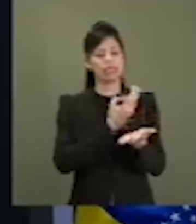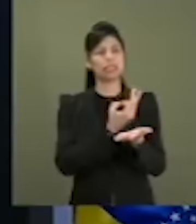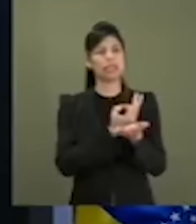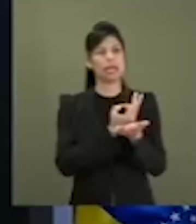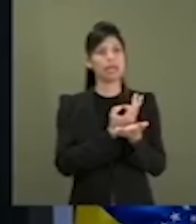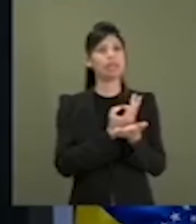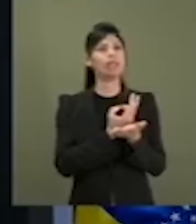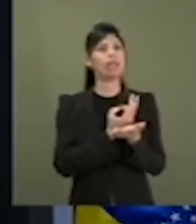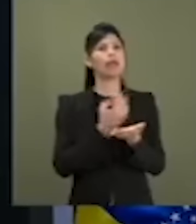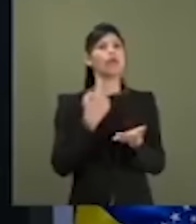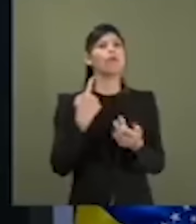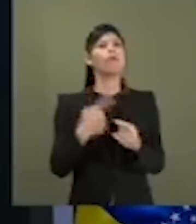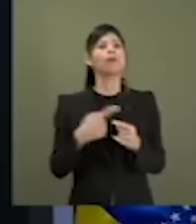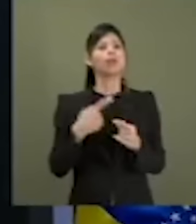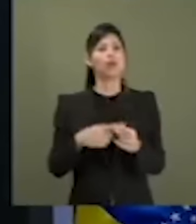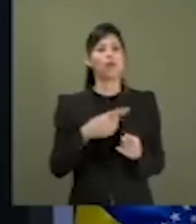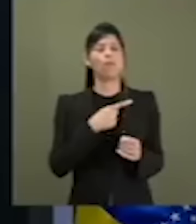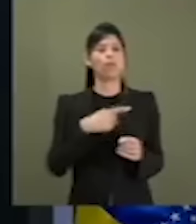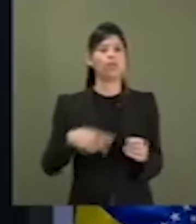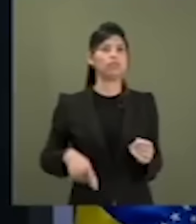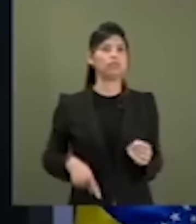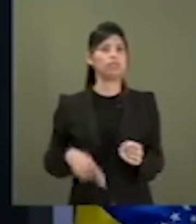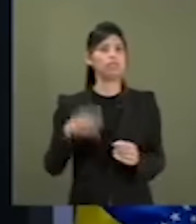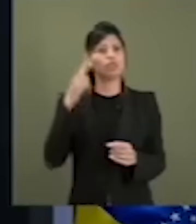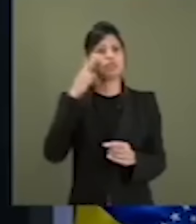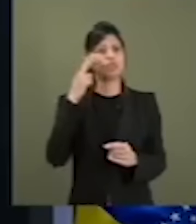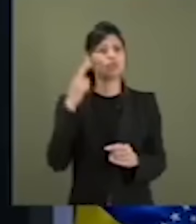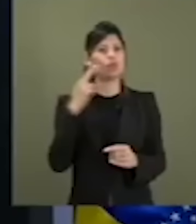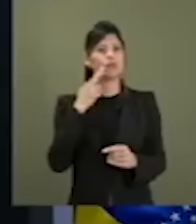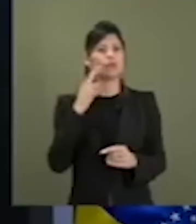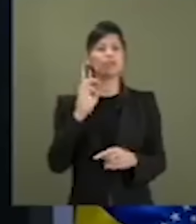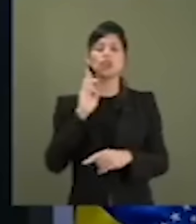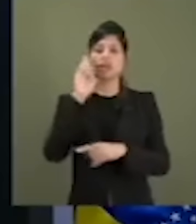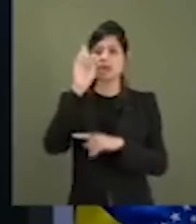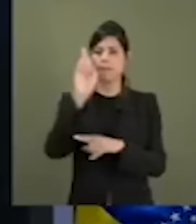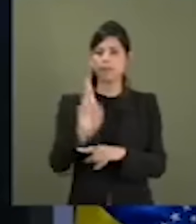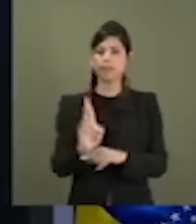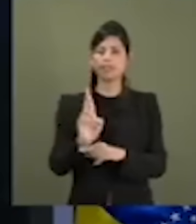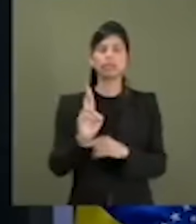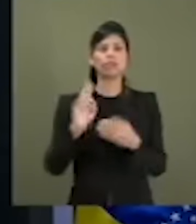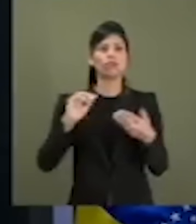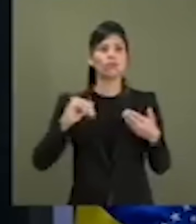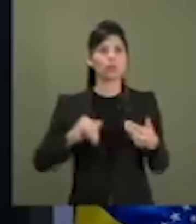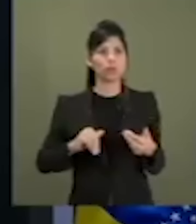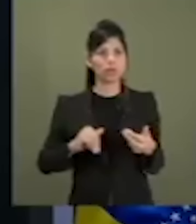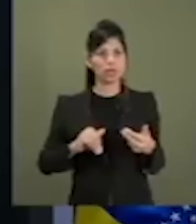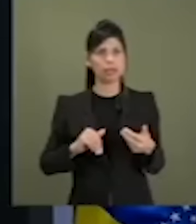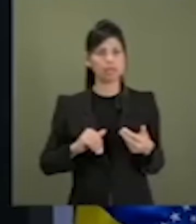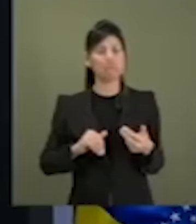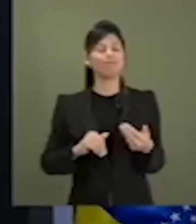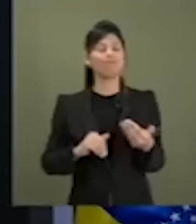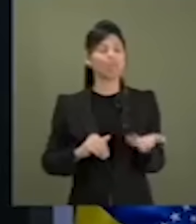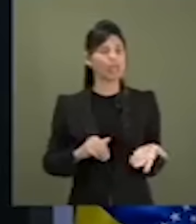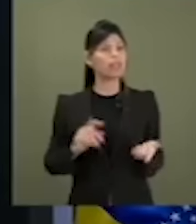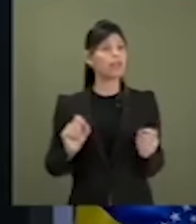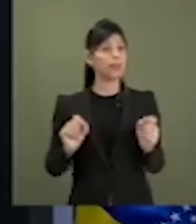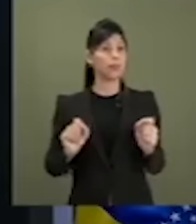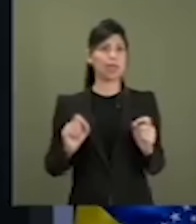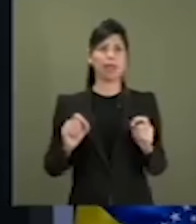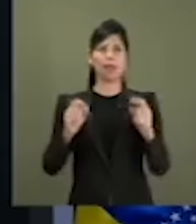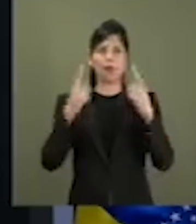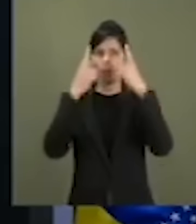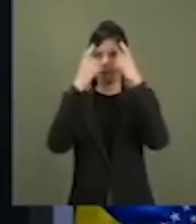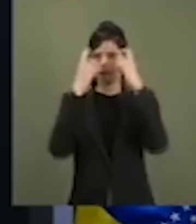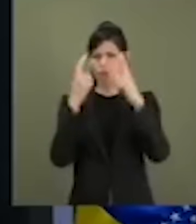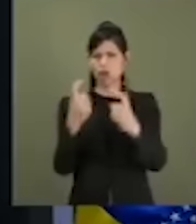inauguralmente pelo presidente do Senado Federal, que representa o Congresso Nacional. Tamanha a violência que se comete